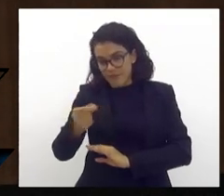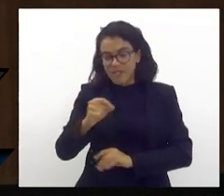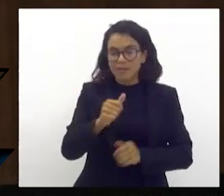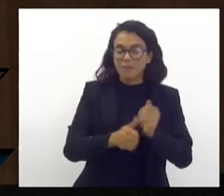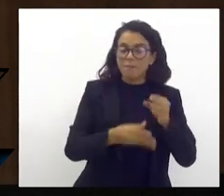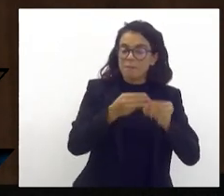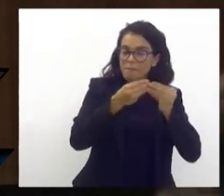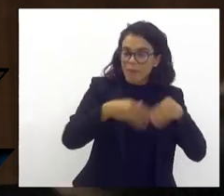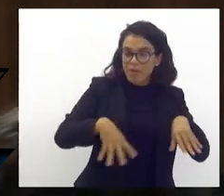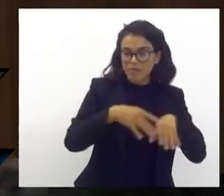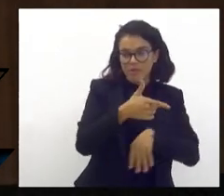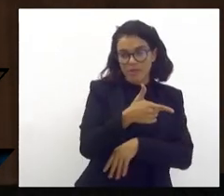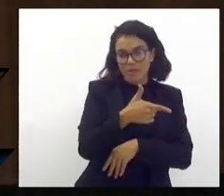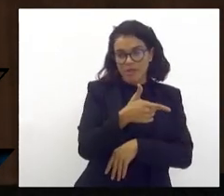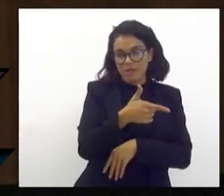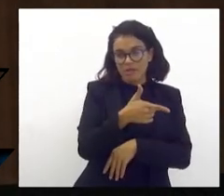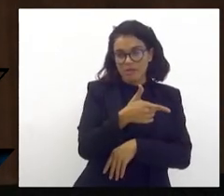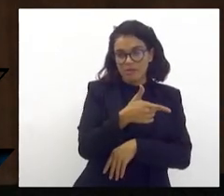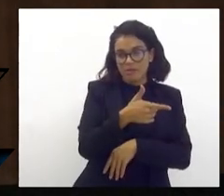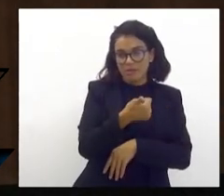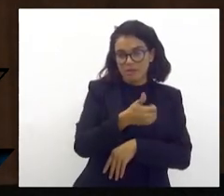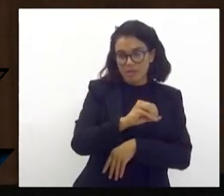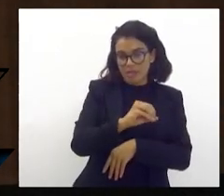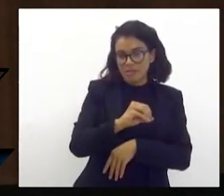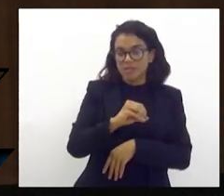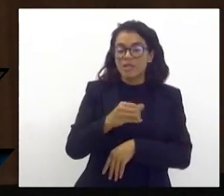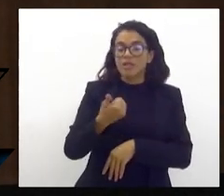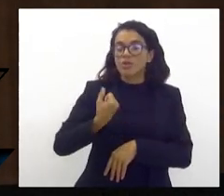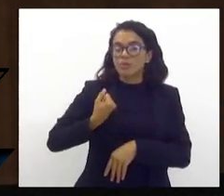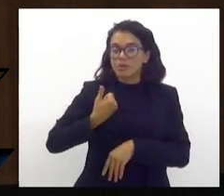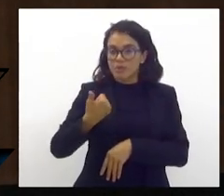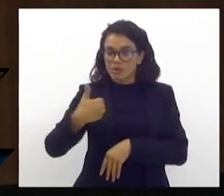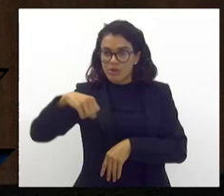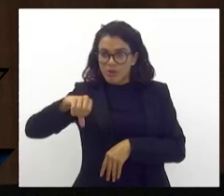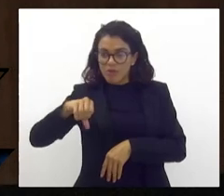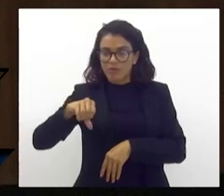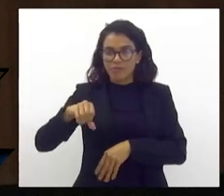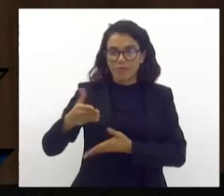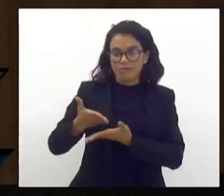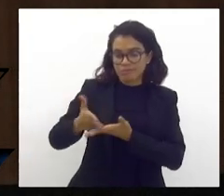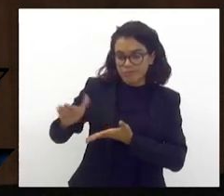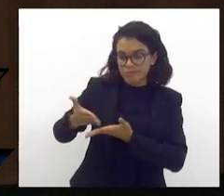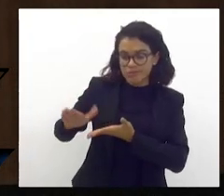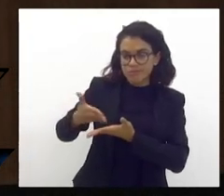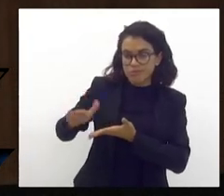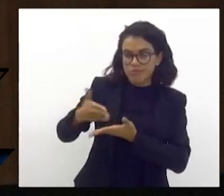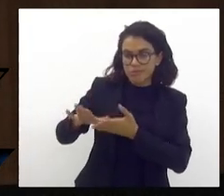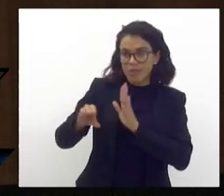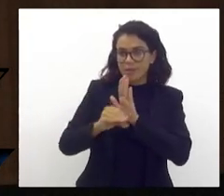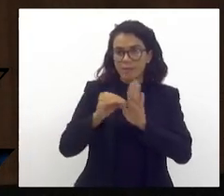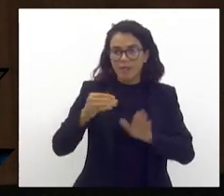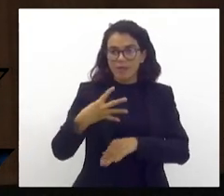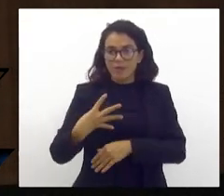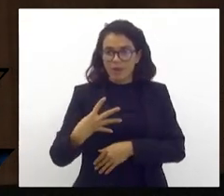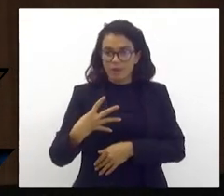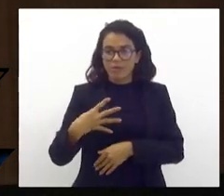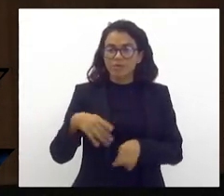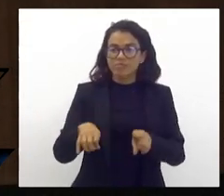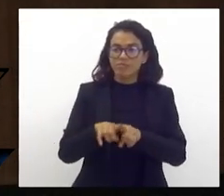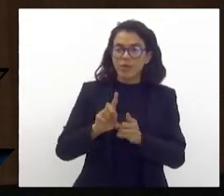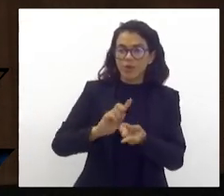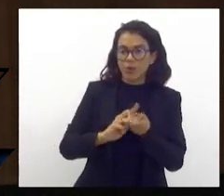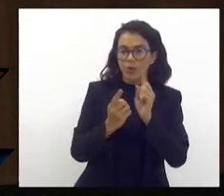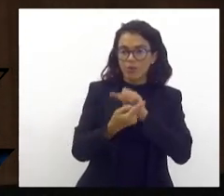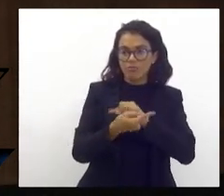18 pela emenda 2 da CCJ, 19 pela rejeição da emenda 4,